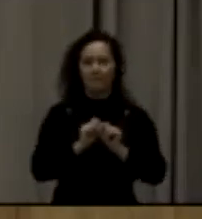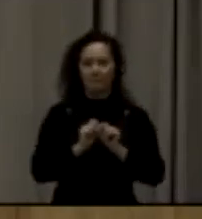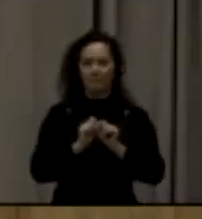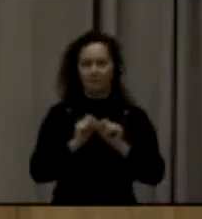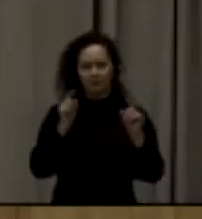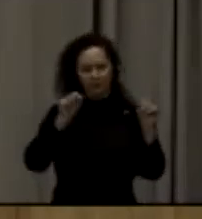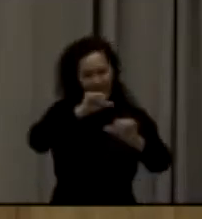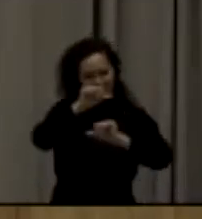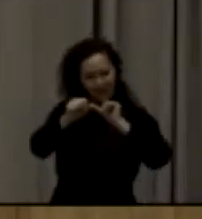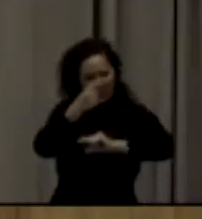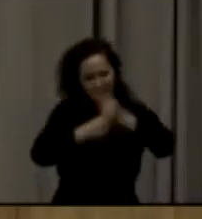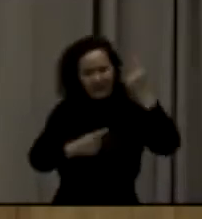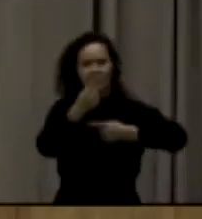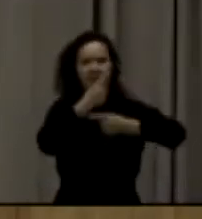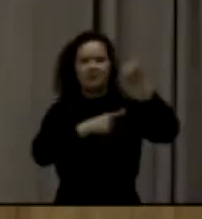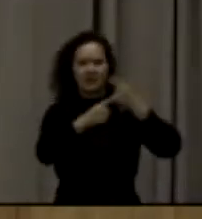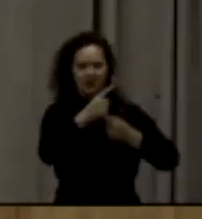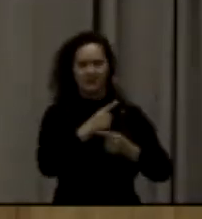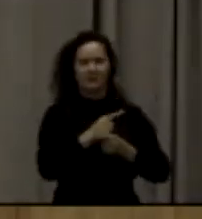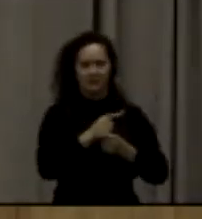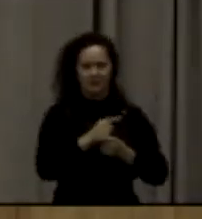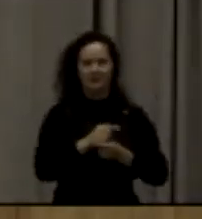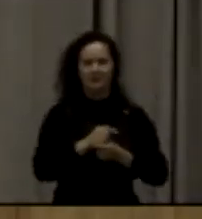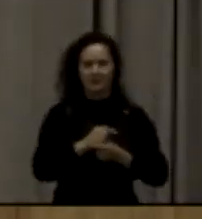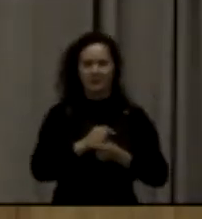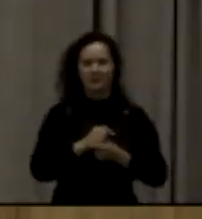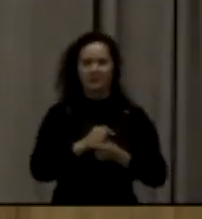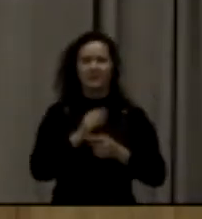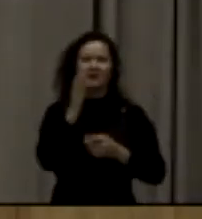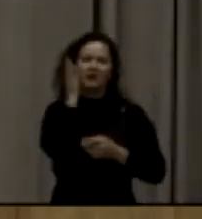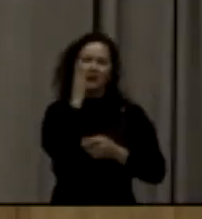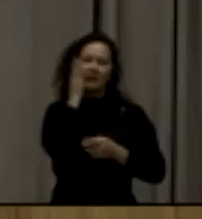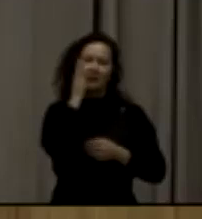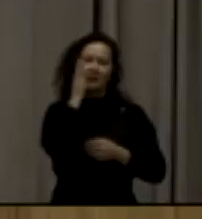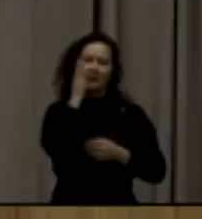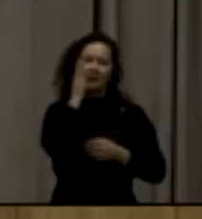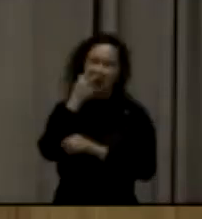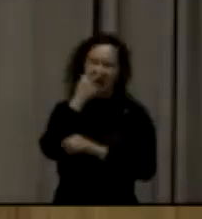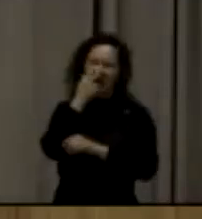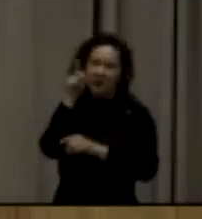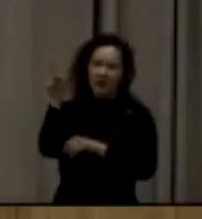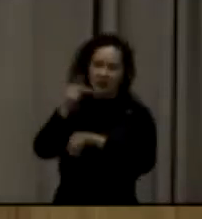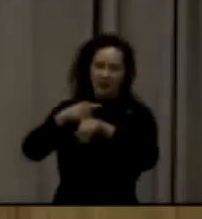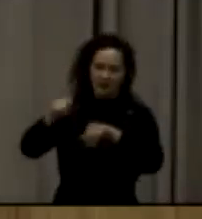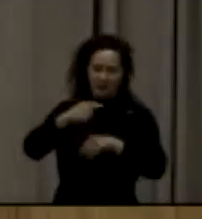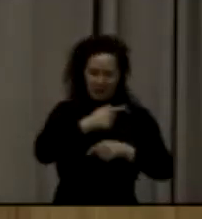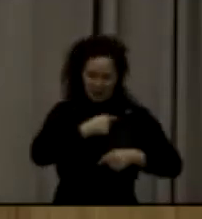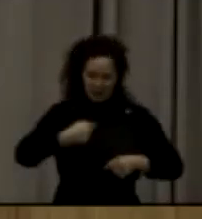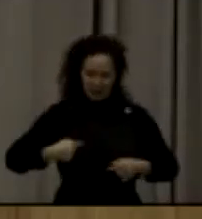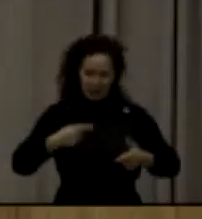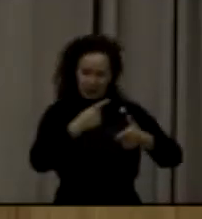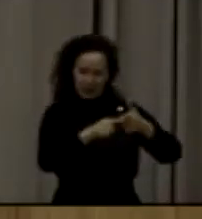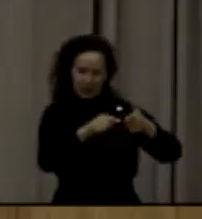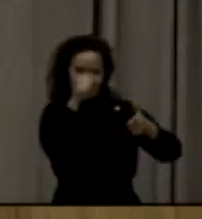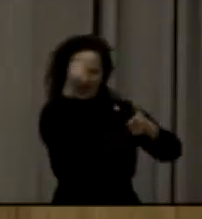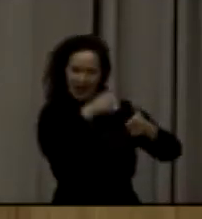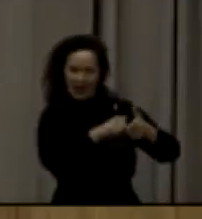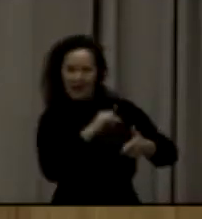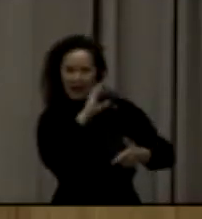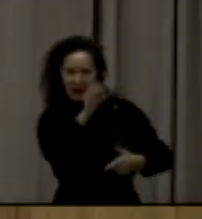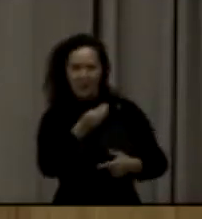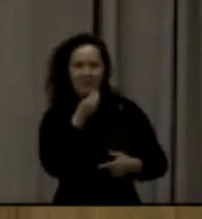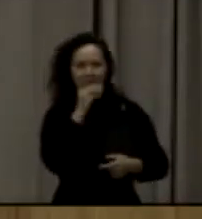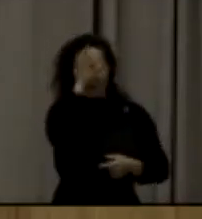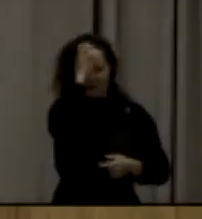de transformação, né? O famoso ideograma chinês, de que a crise é também um momento de oportunidade. E